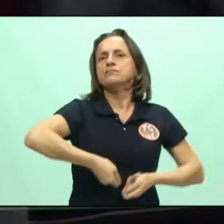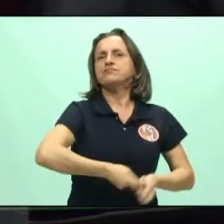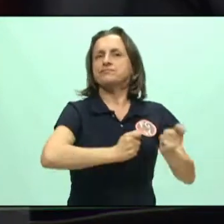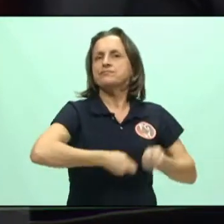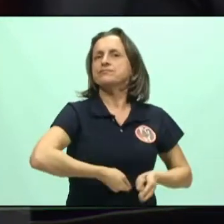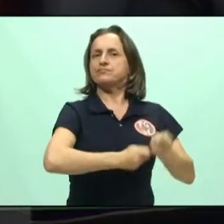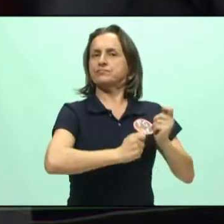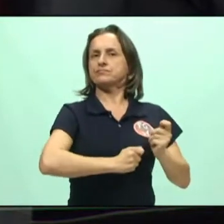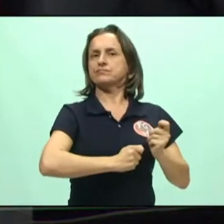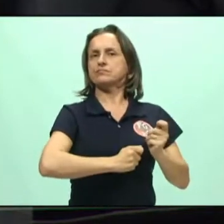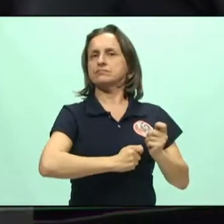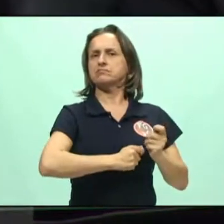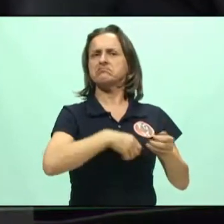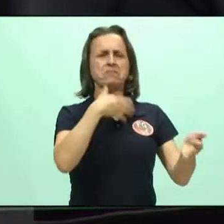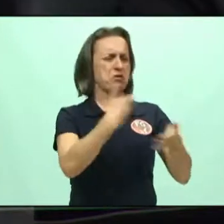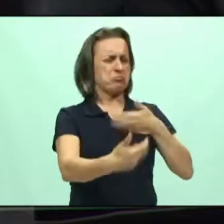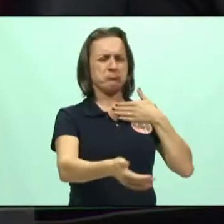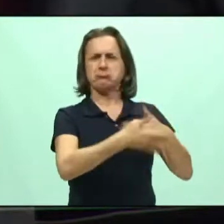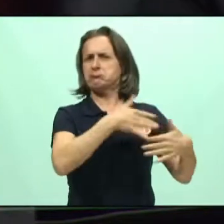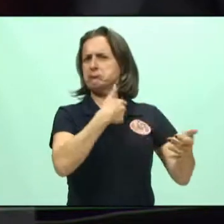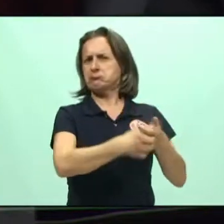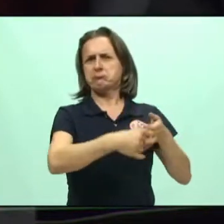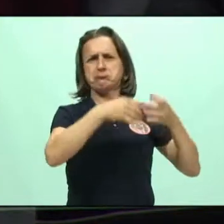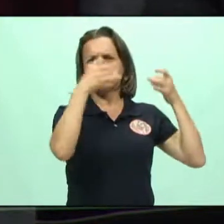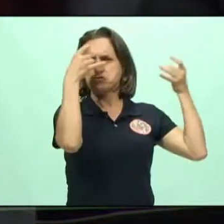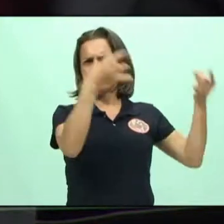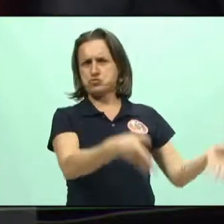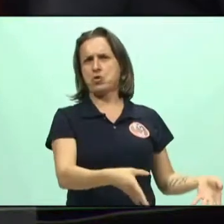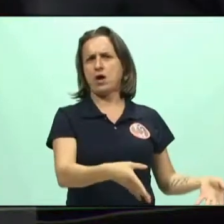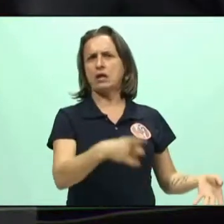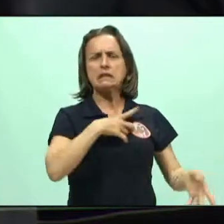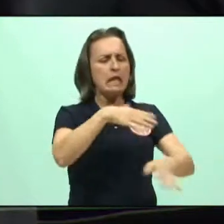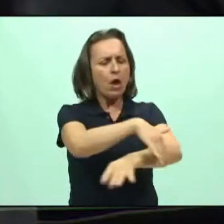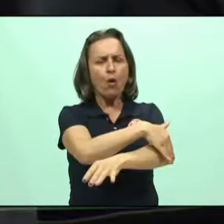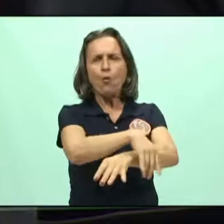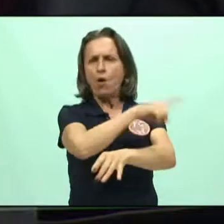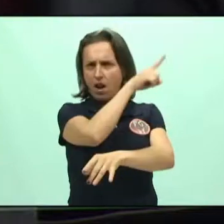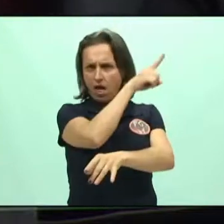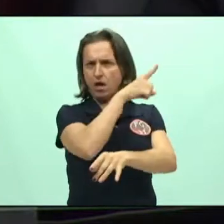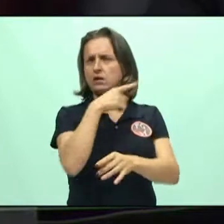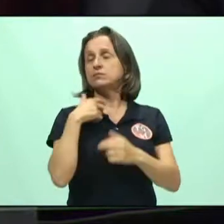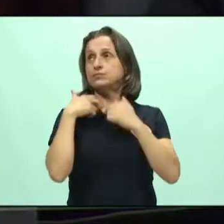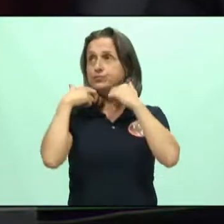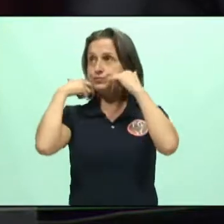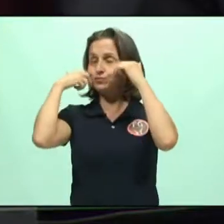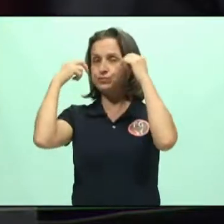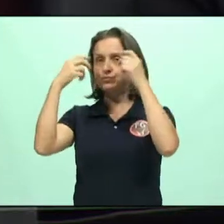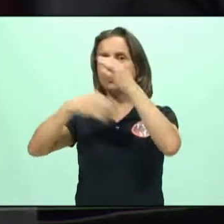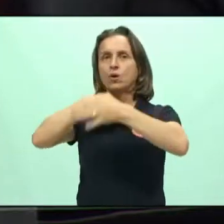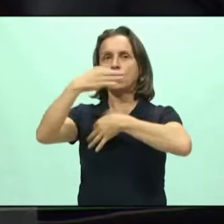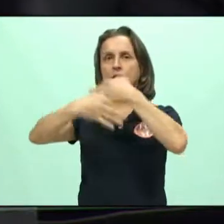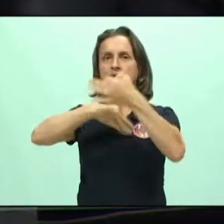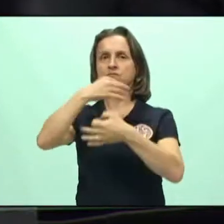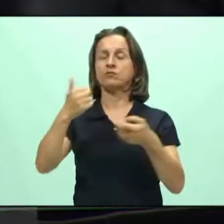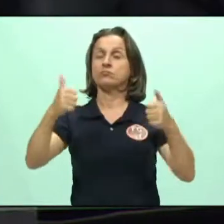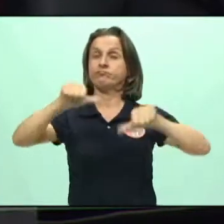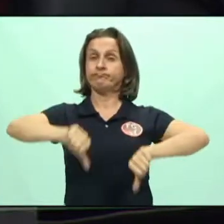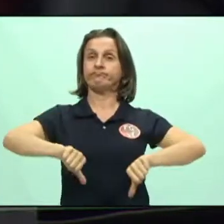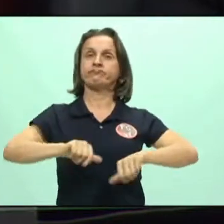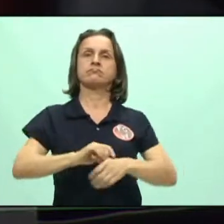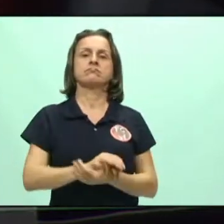jogado lá e eu fiz várias indicação tem umas rua lá que é uma vergonha que lá tá precário o negócio